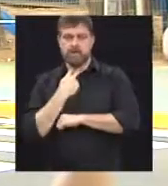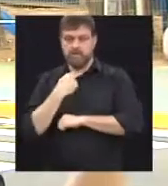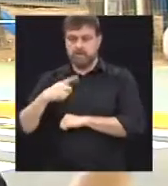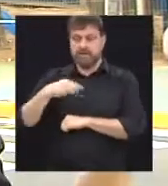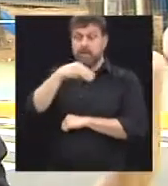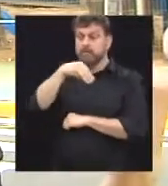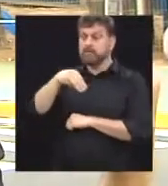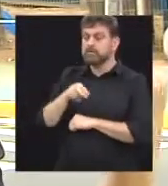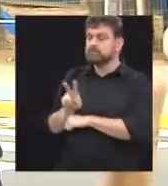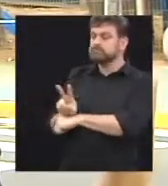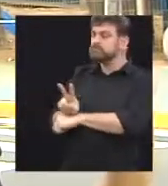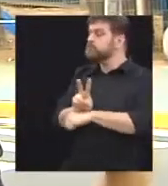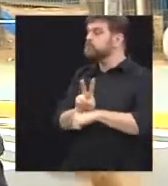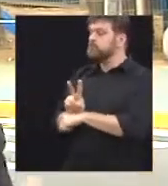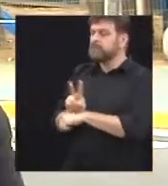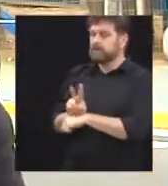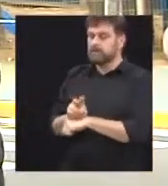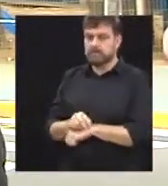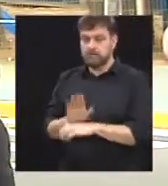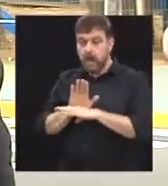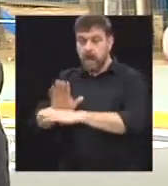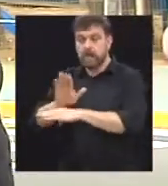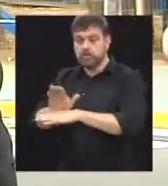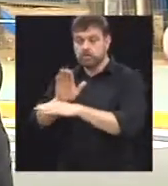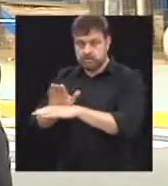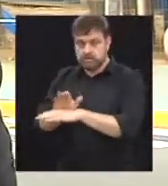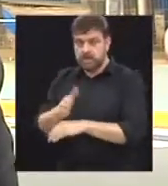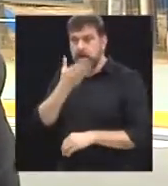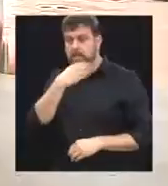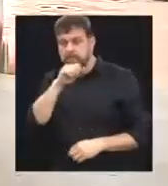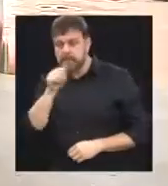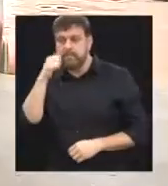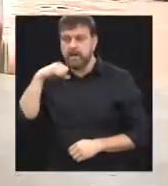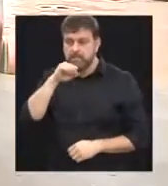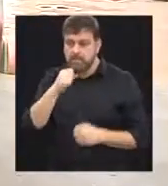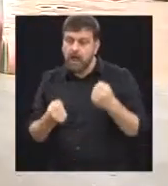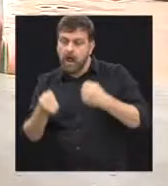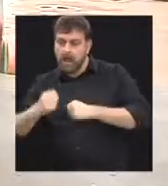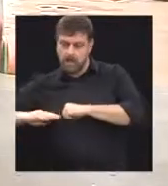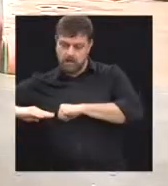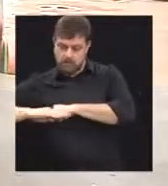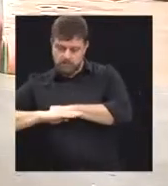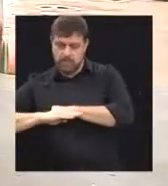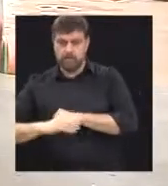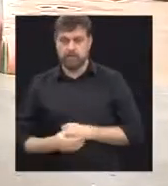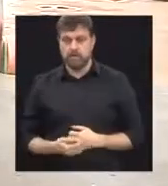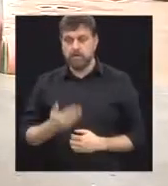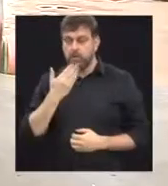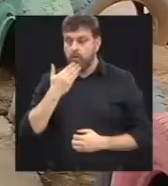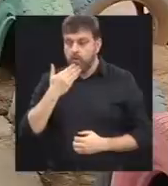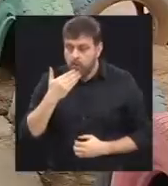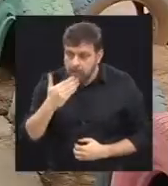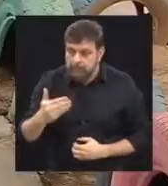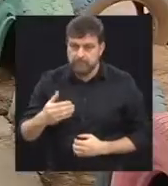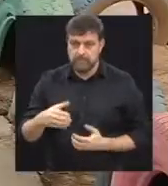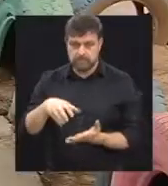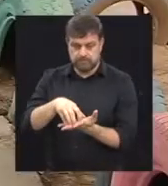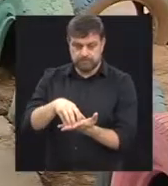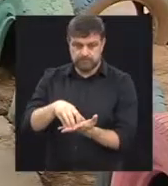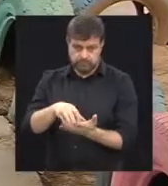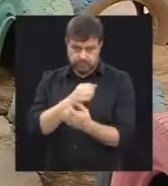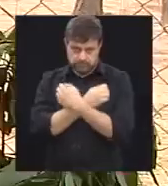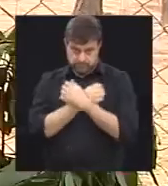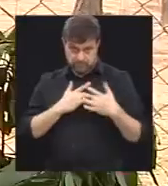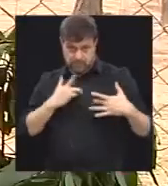temos monitoras que acompanham aqui na frente para ajudar e para auxiliar esses pais. Um dos pedidos da direção da Abrace é um estudo para a colocação